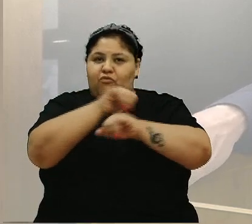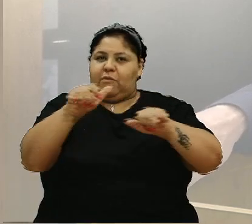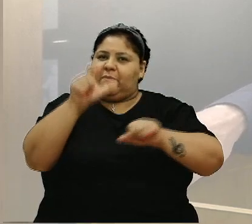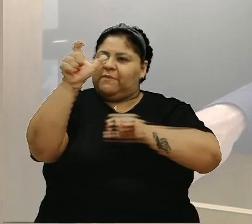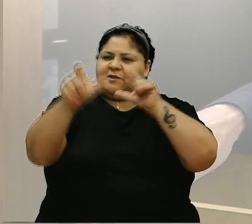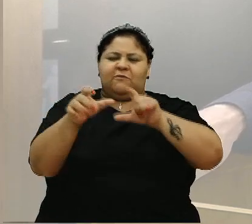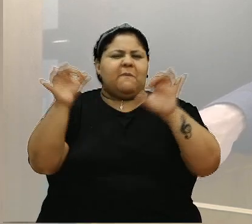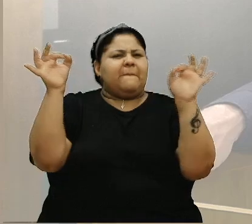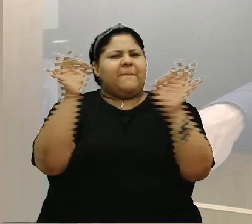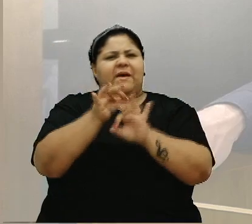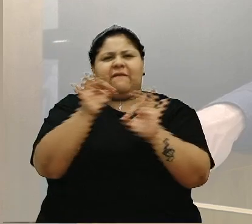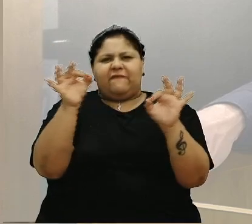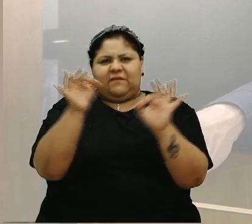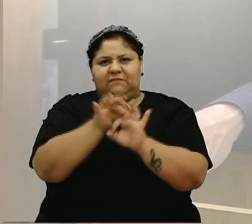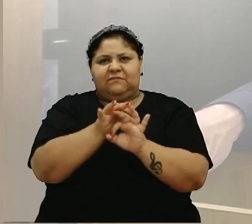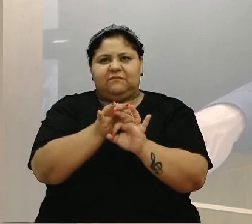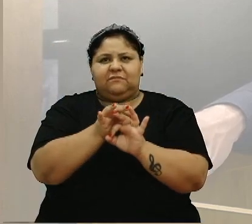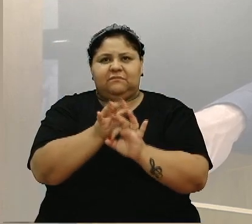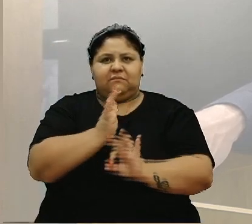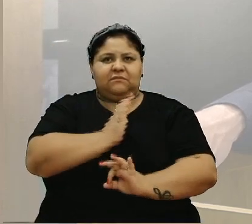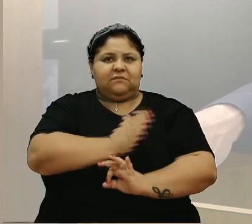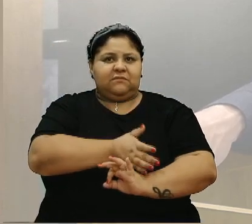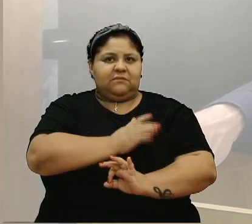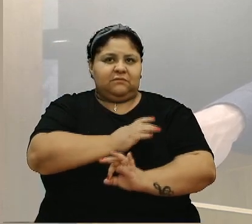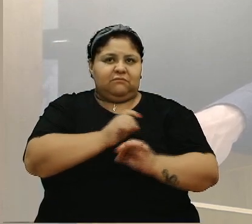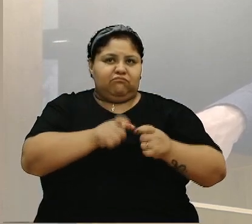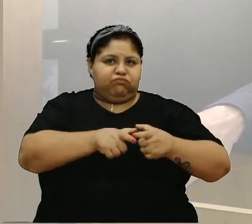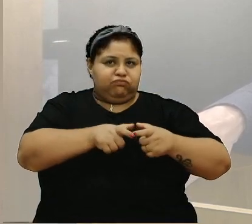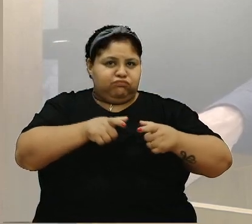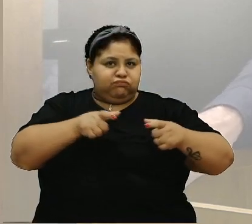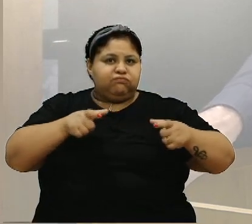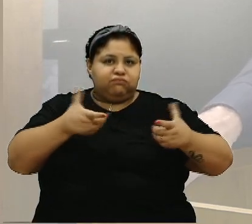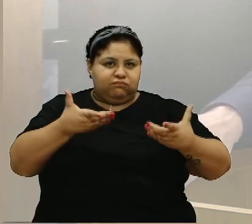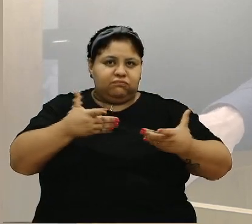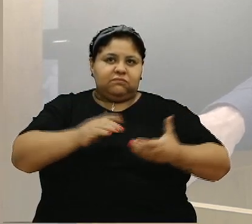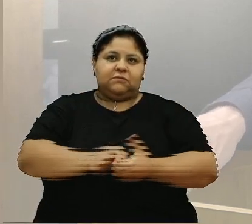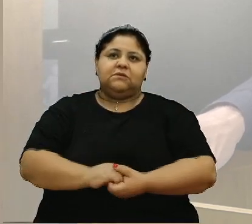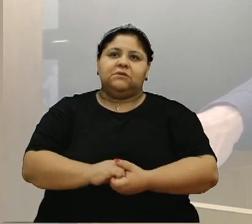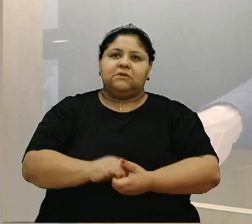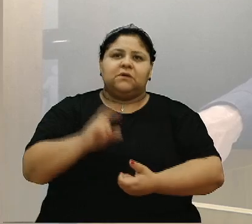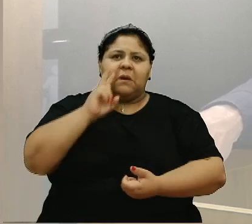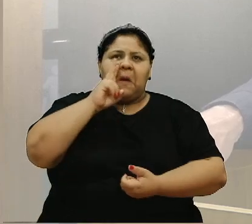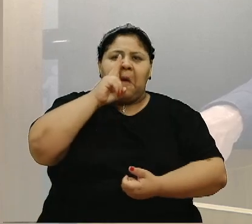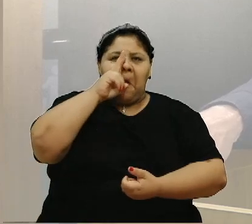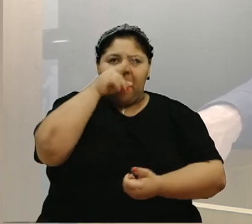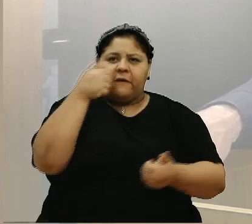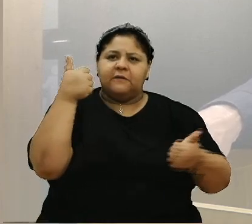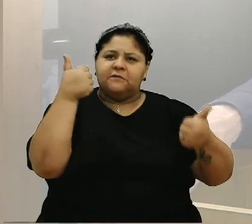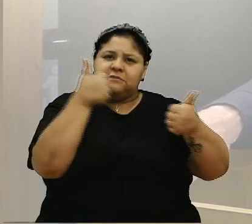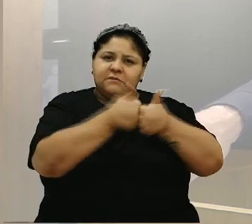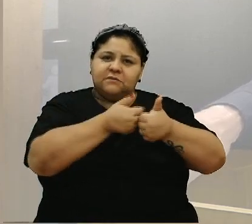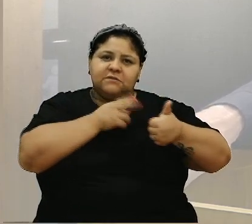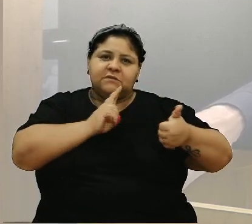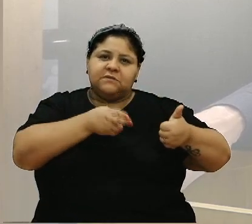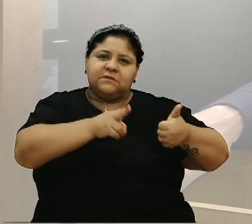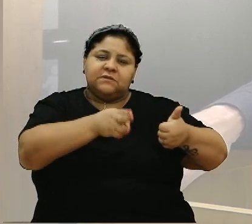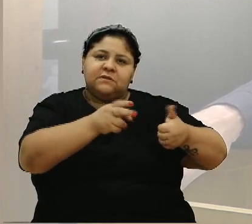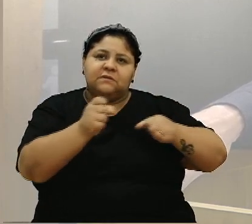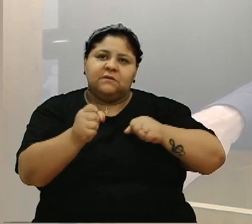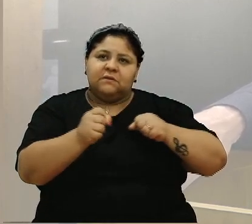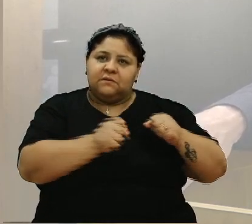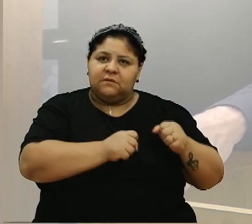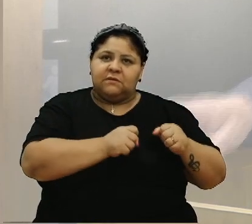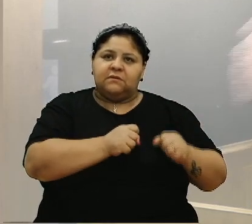fantástica, que coração gigante, né? E uma guerreira que esteve ao lado sempre que podia,